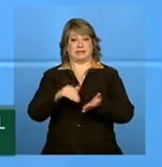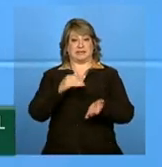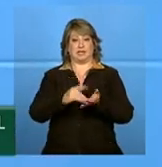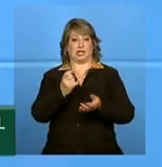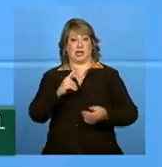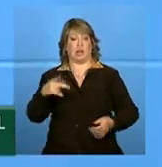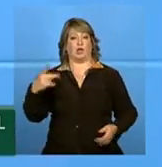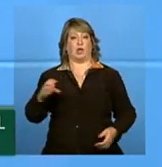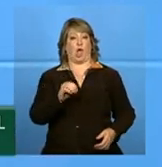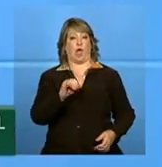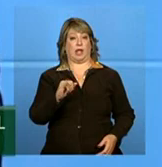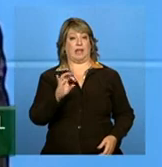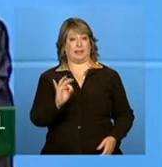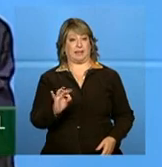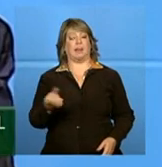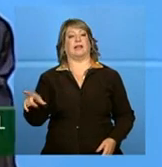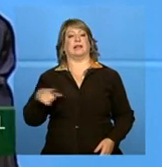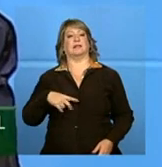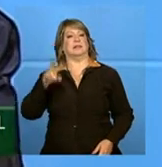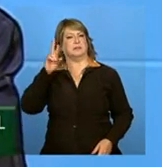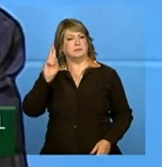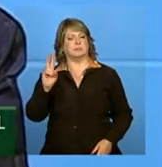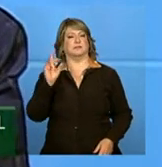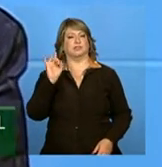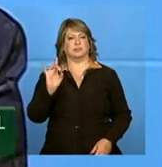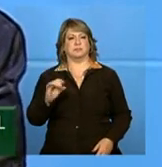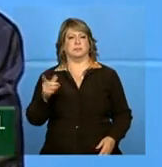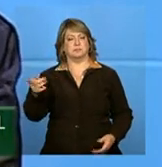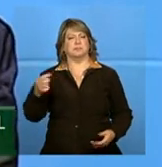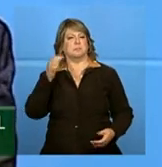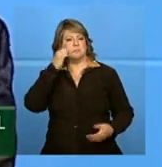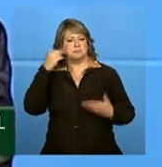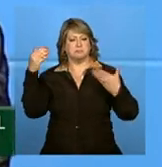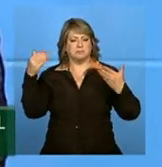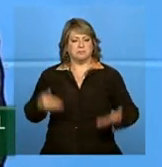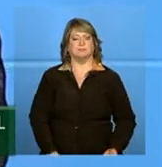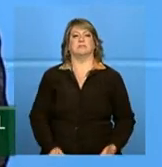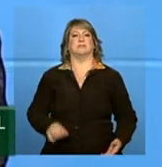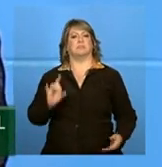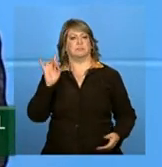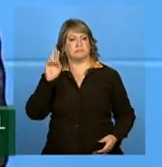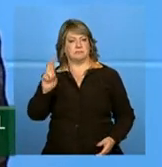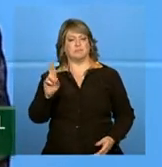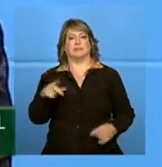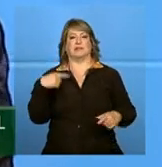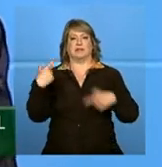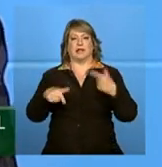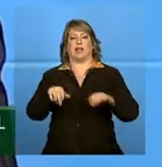Ryder, que se empenhou pessoalmente para garantir que essa conferência tivesse toda